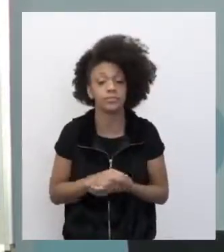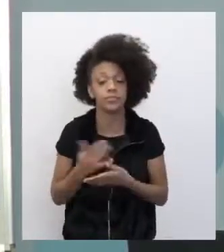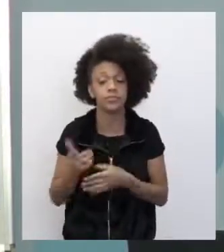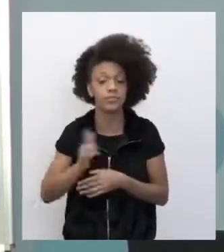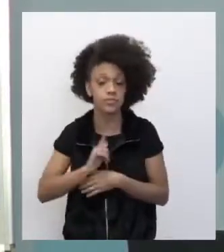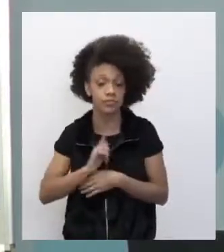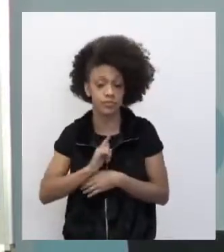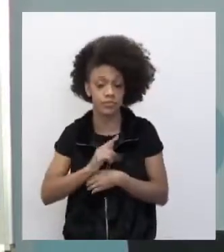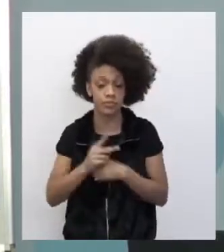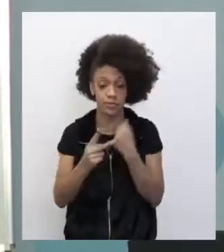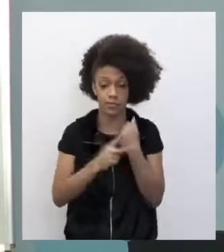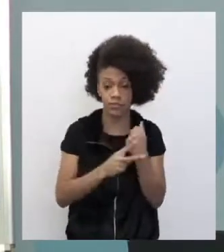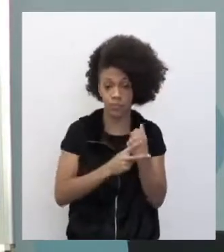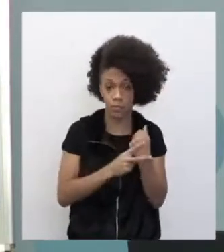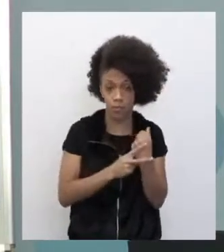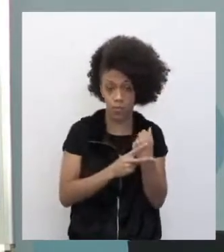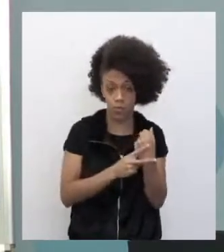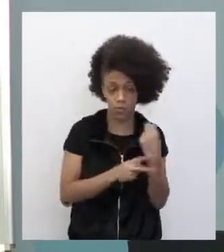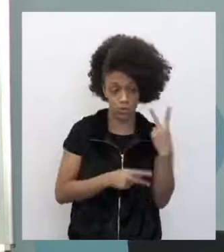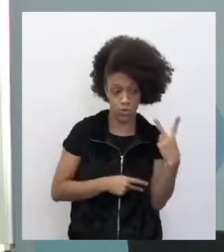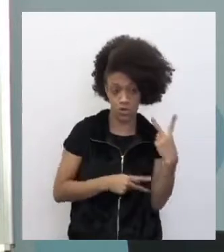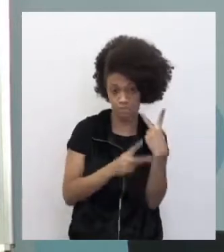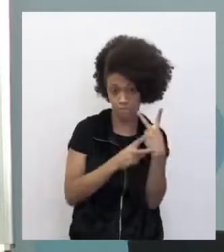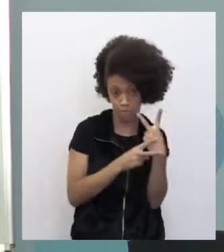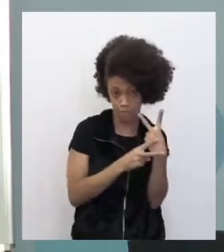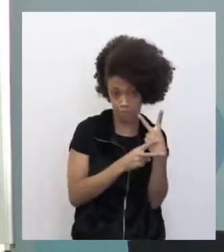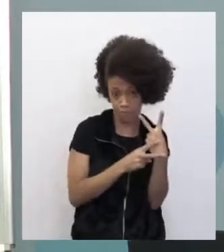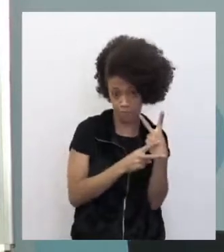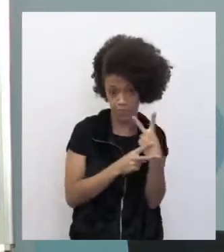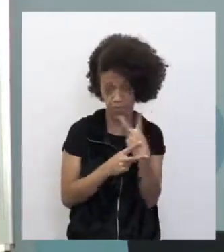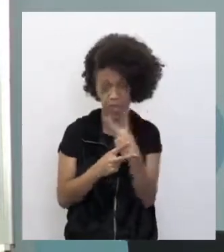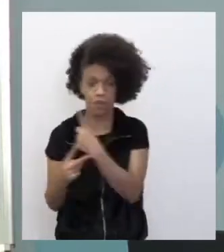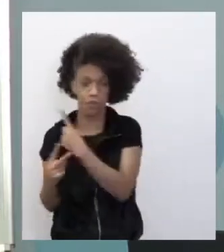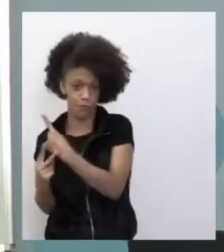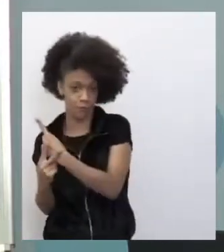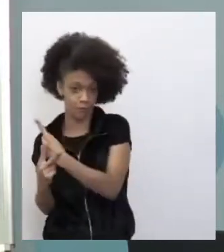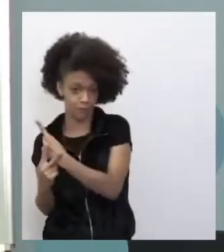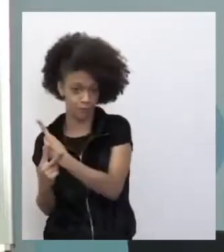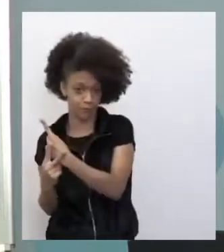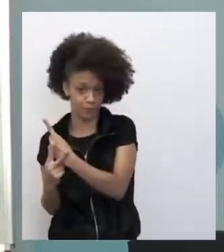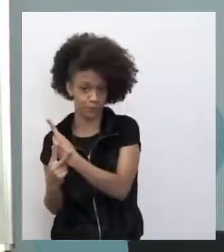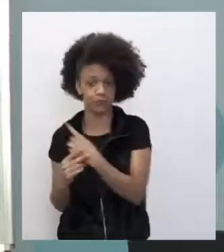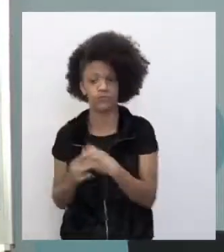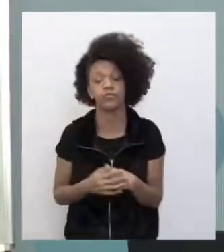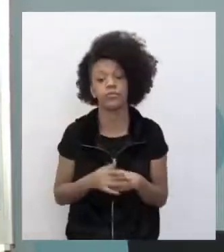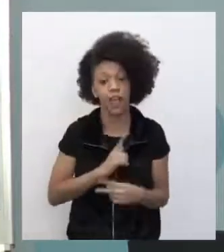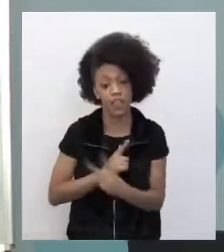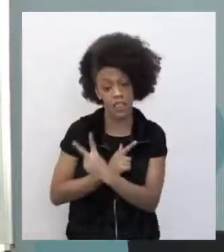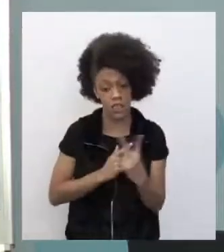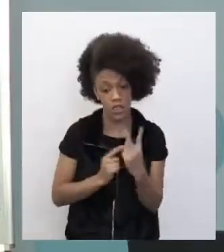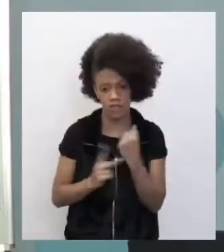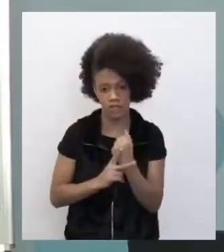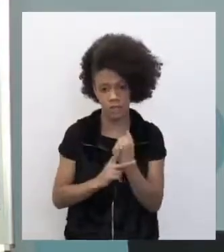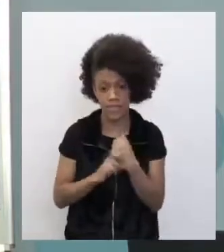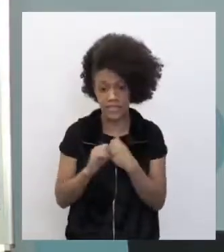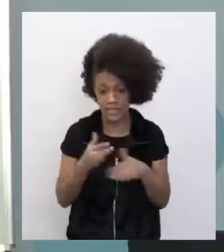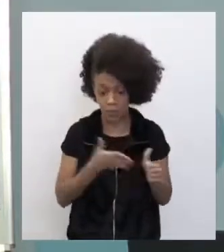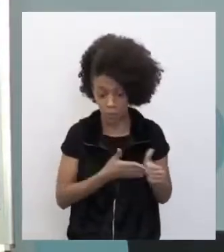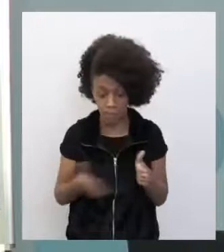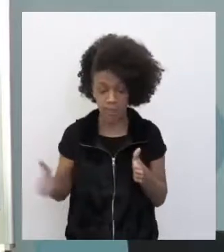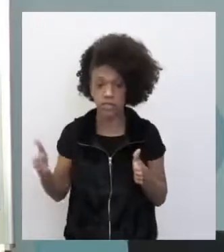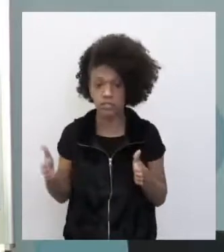aqui é verbo 2 e aqui é o verbo 1, por exemplo. Eu tenho dois verbos. Se eu tenho um